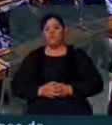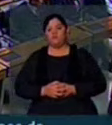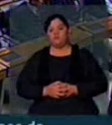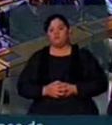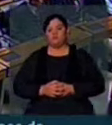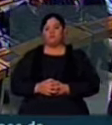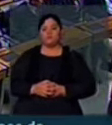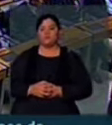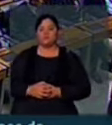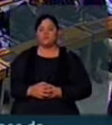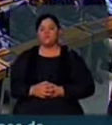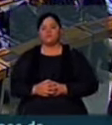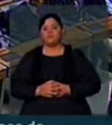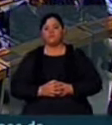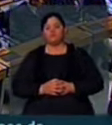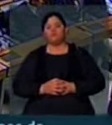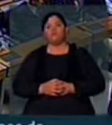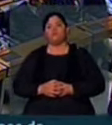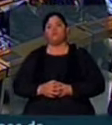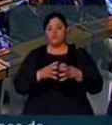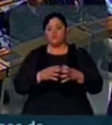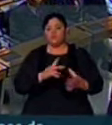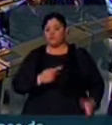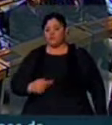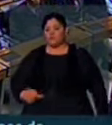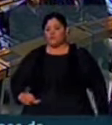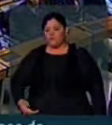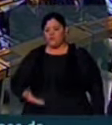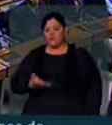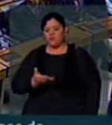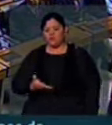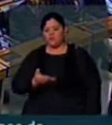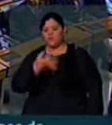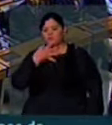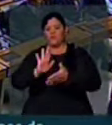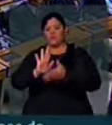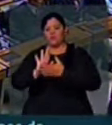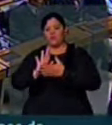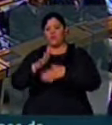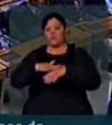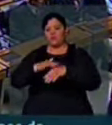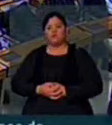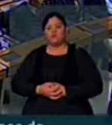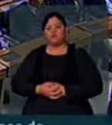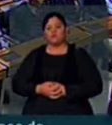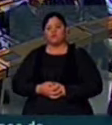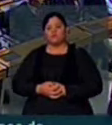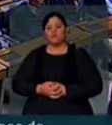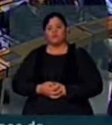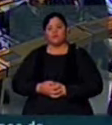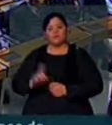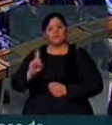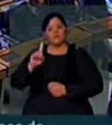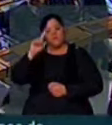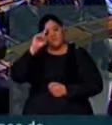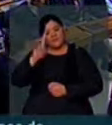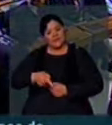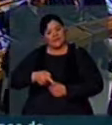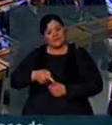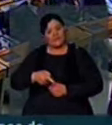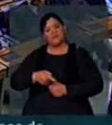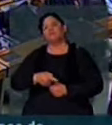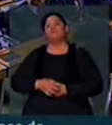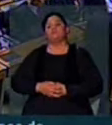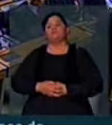casa. Nota do partido Hora do Governo propõe e convida, ou melhor, impõe a sua militância a